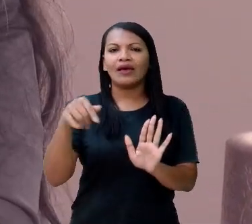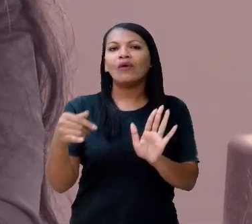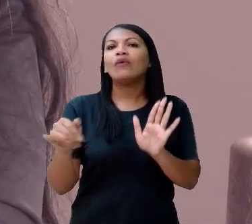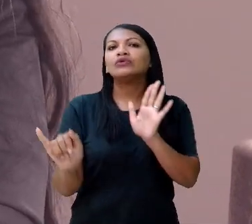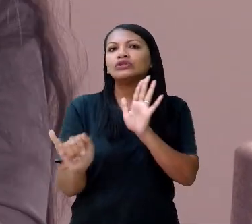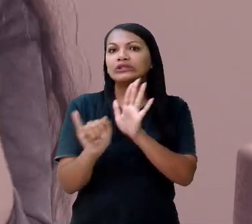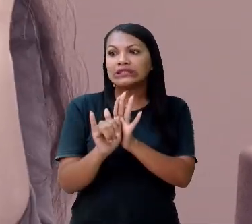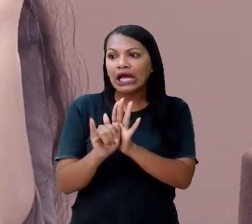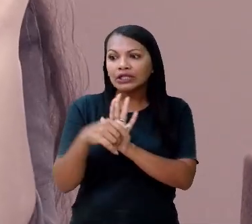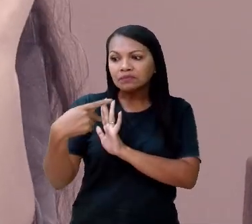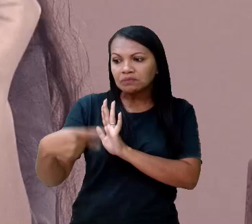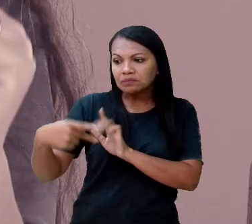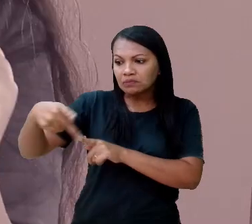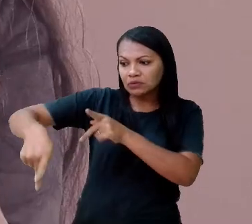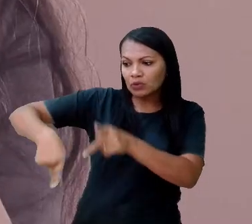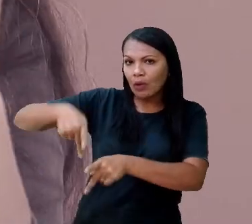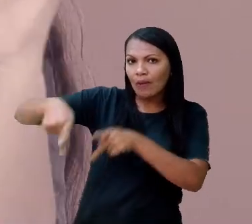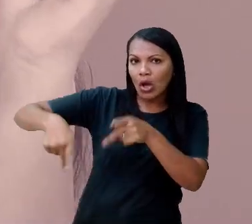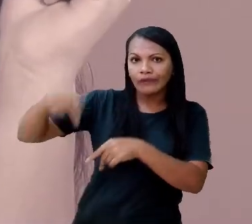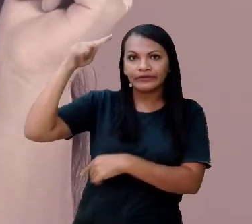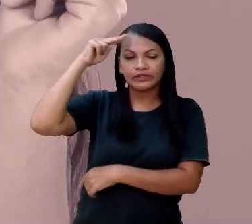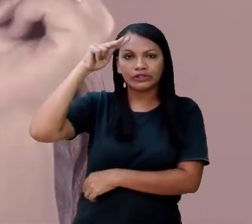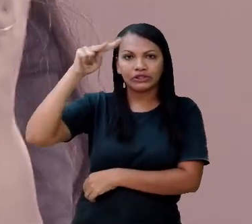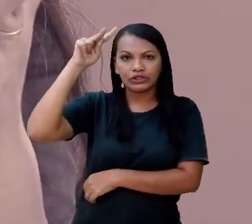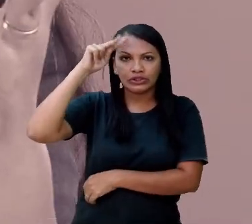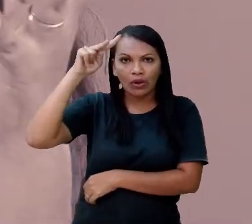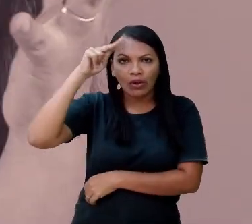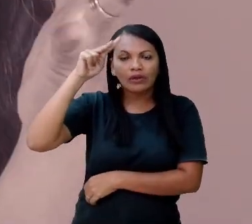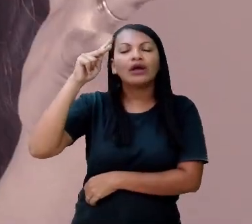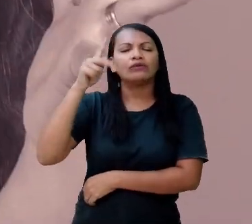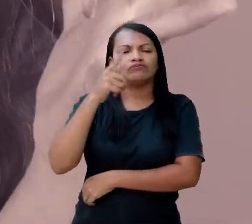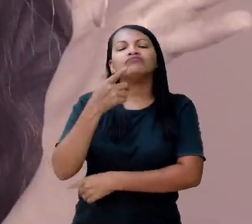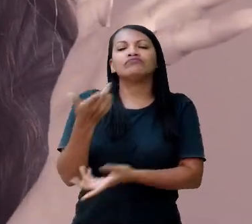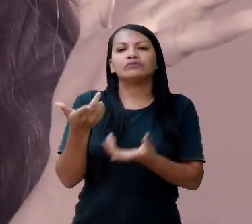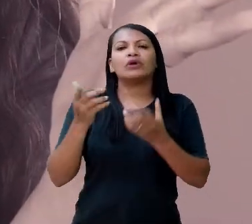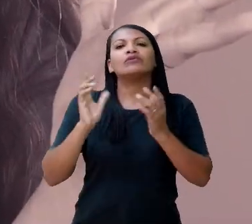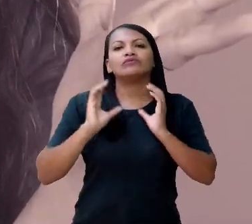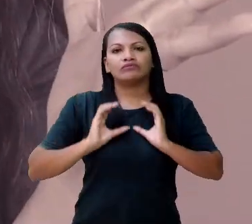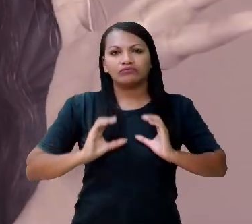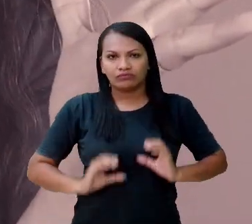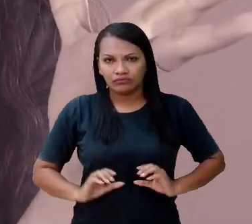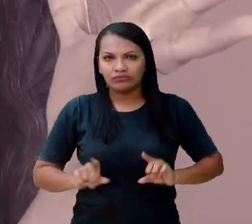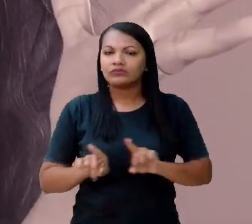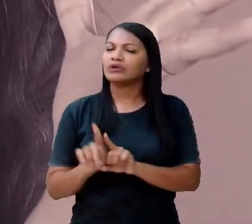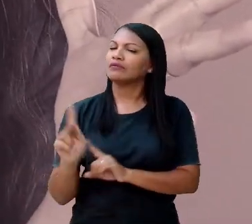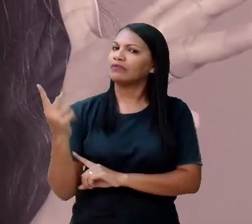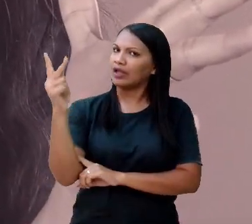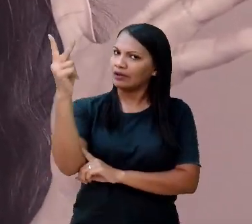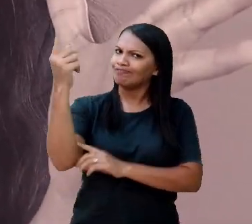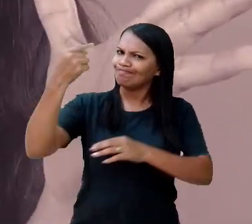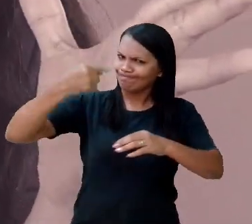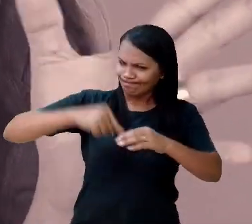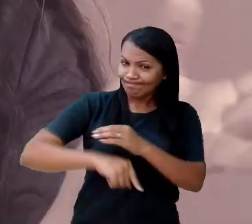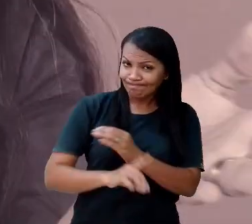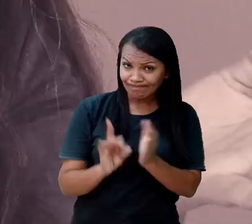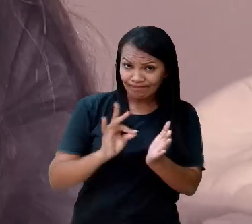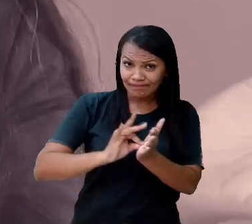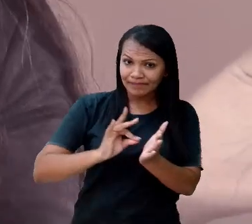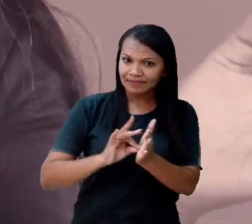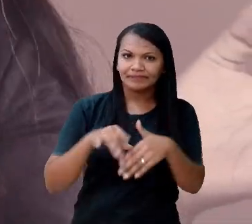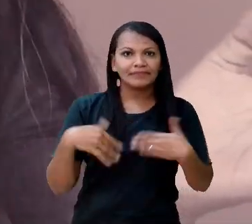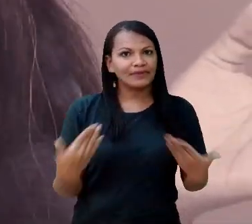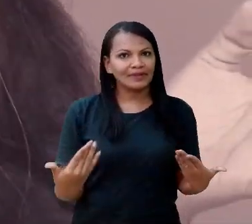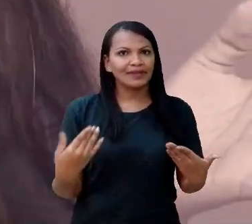um povo, suas histórias, seus costumes e seus valores. Isso é muito profundo, não é? Gente,